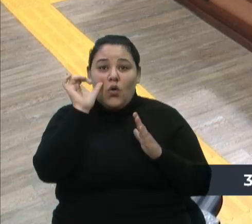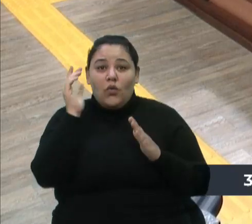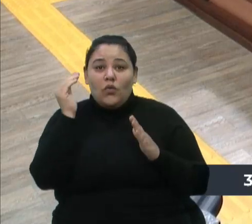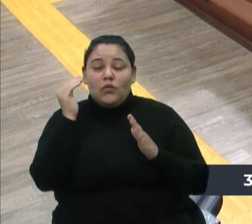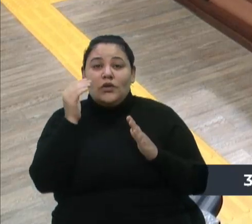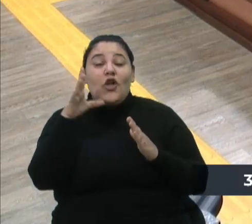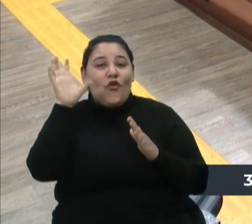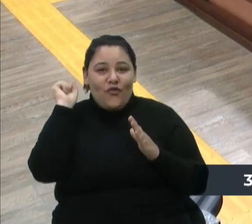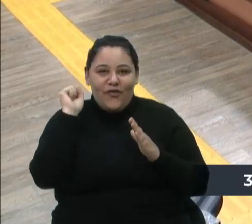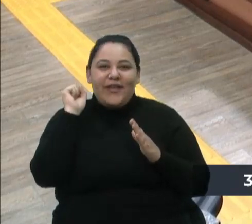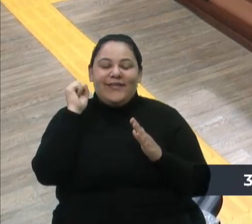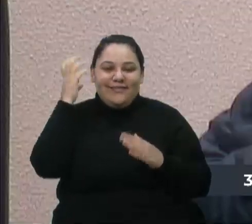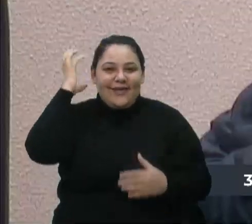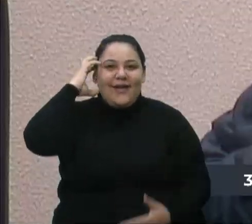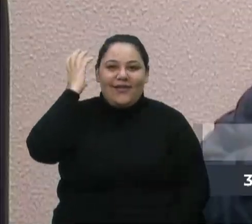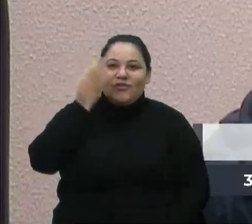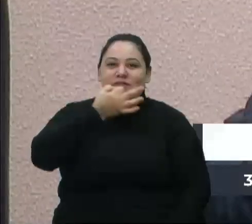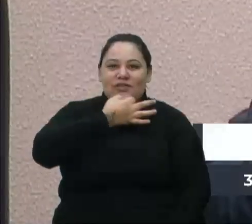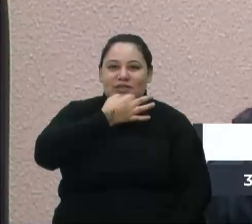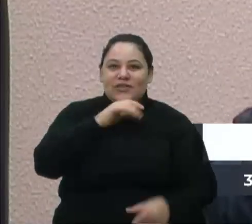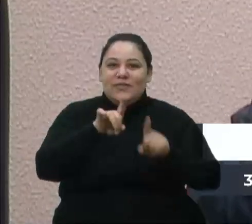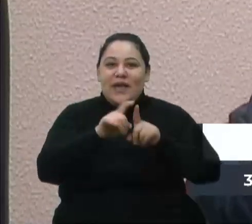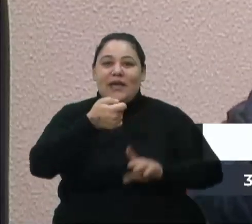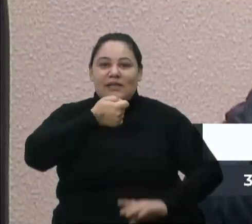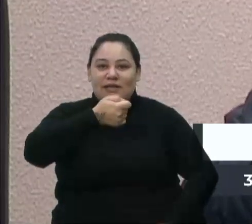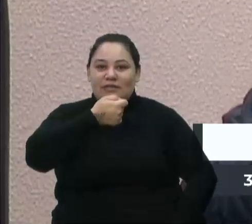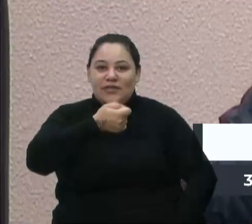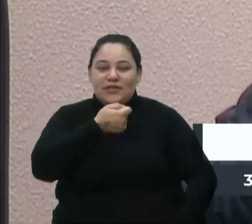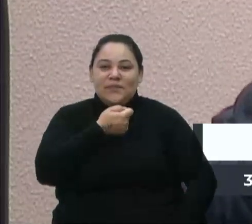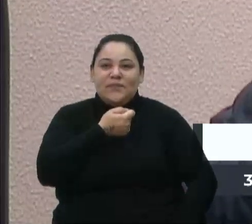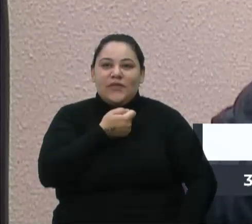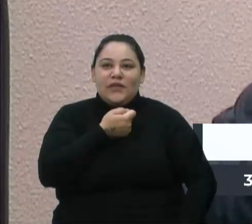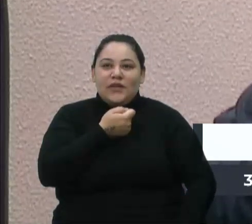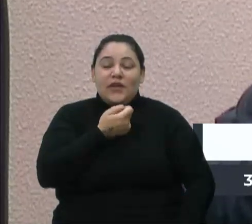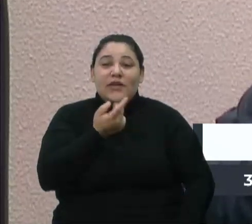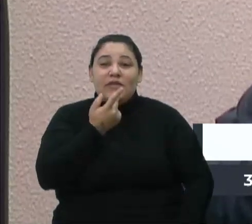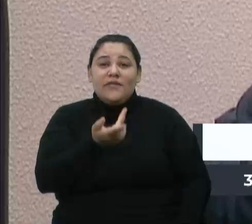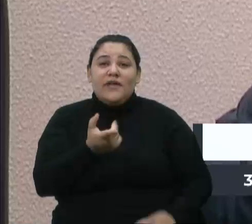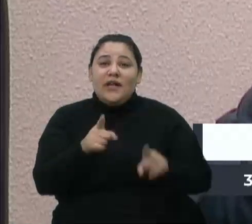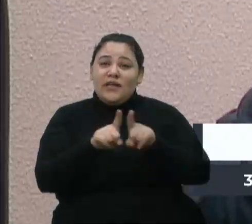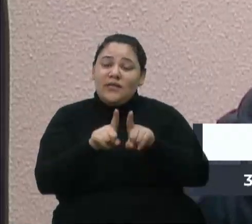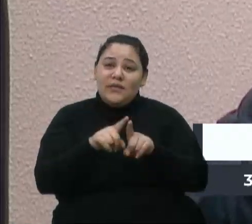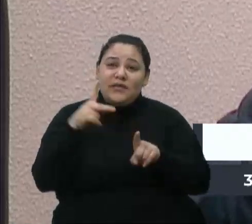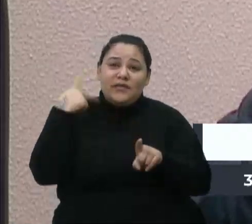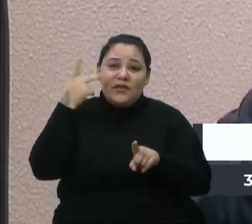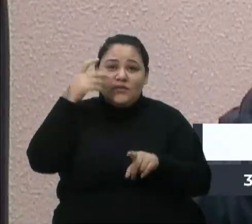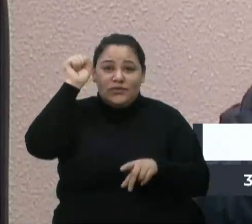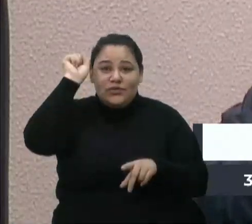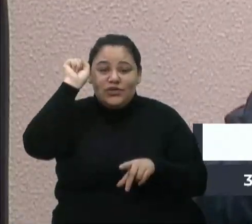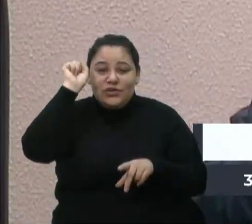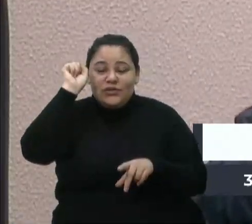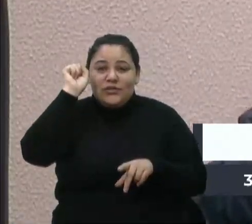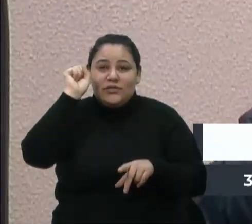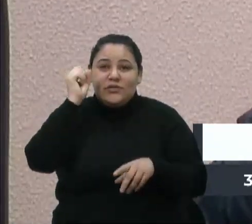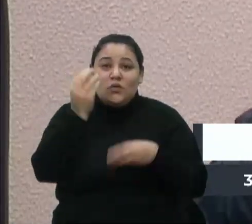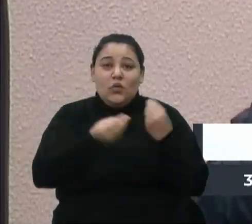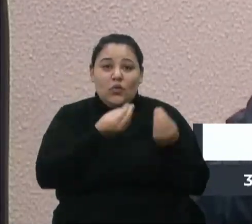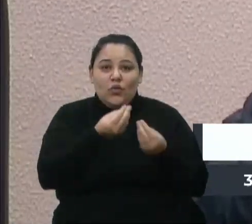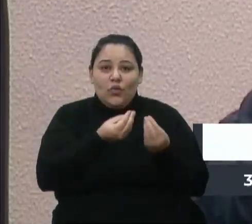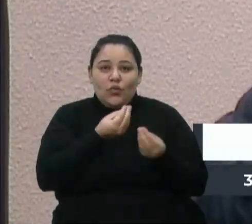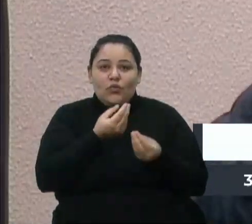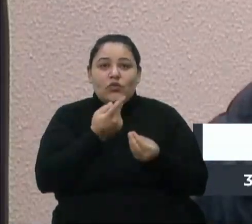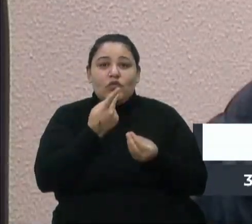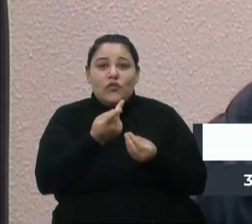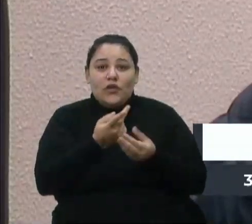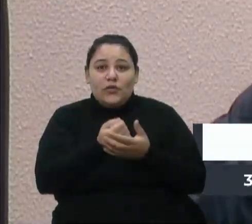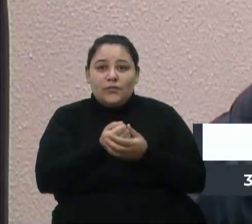Rádio Caxias a sua entrevista. E dizer, vereador Xuxa, que como o senhor tocou agora há